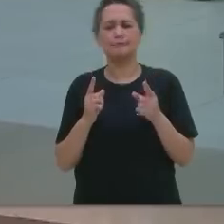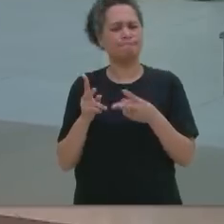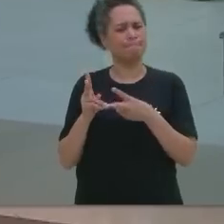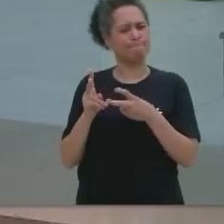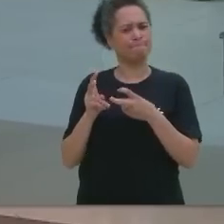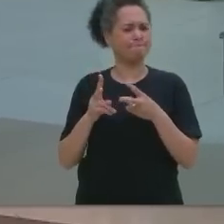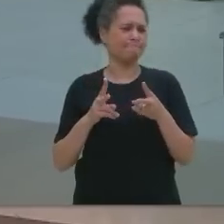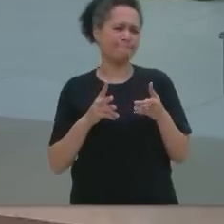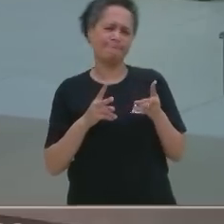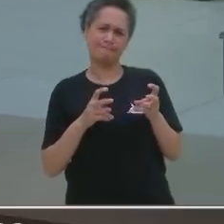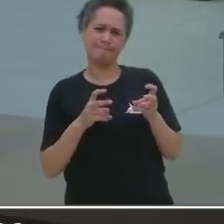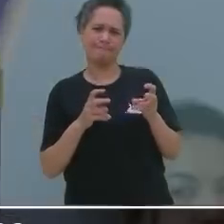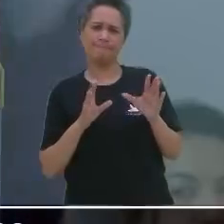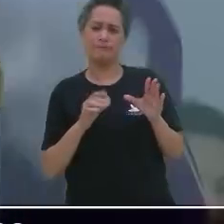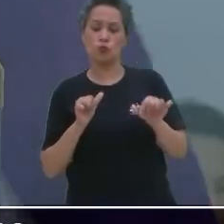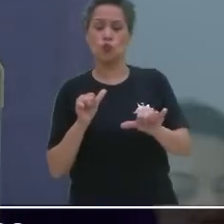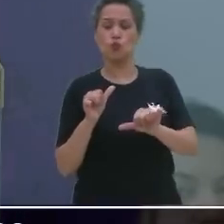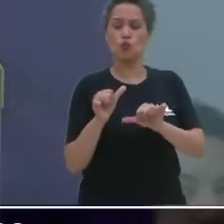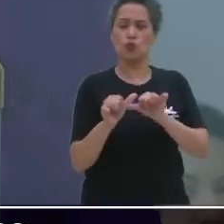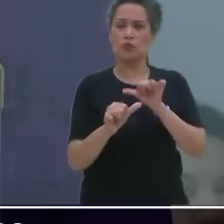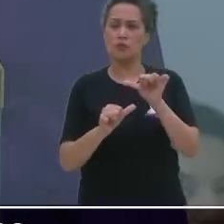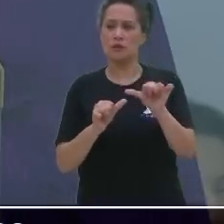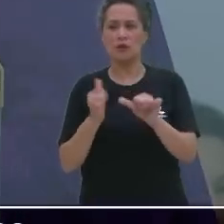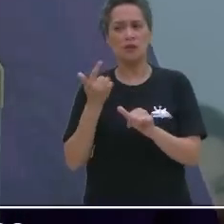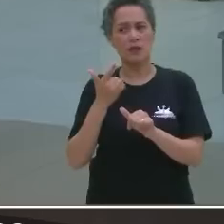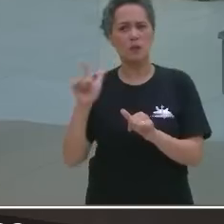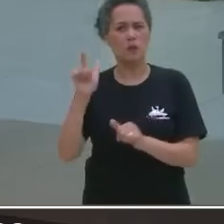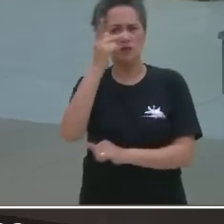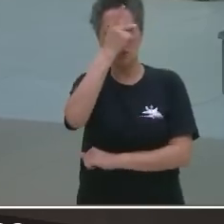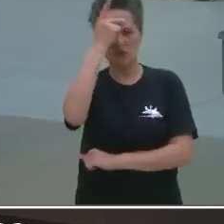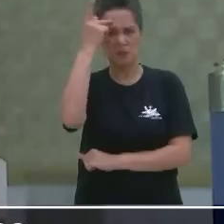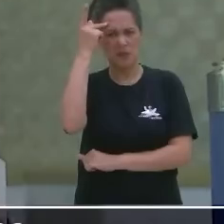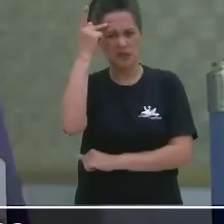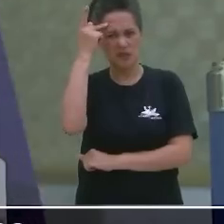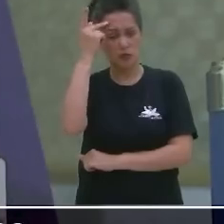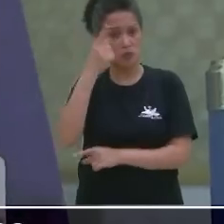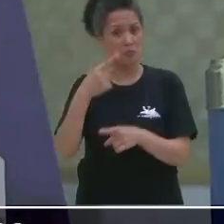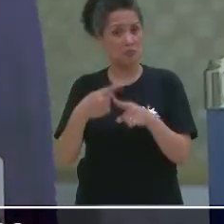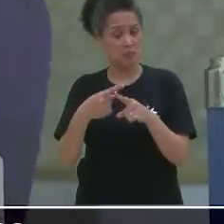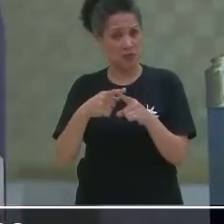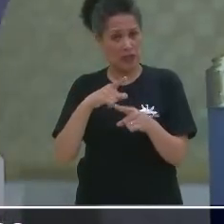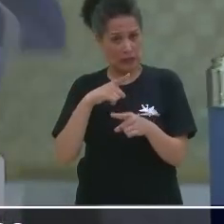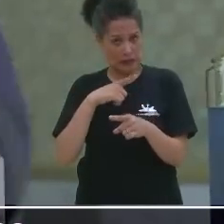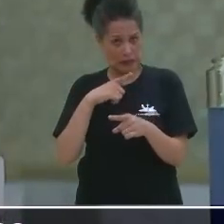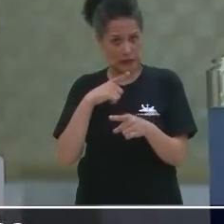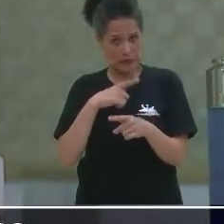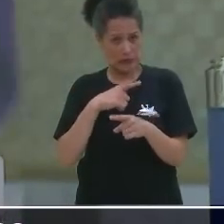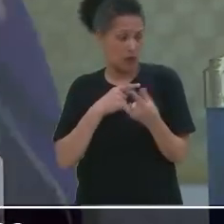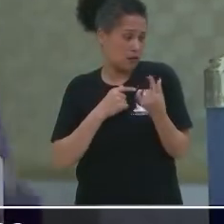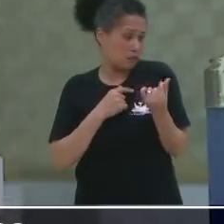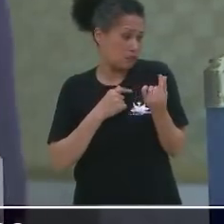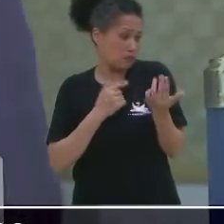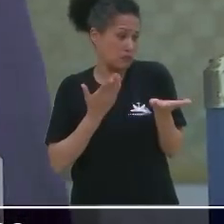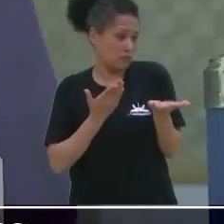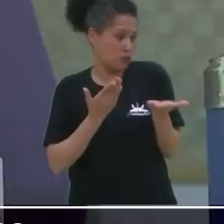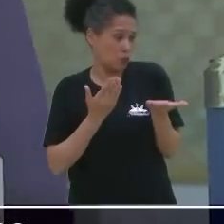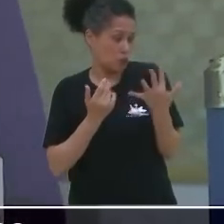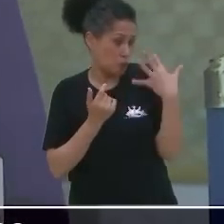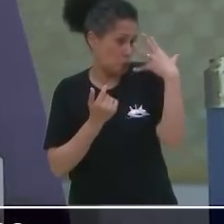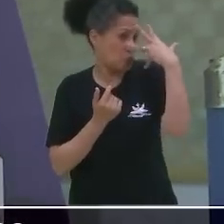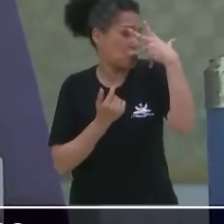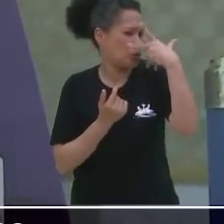os sinais, troca por uma outra pessoa, porque tem posses, porque talvez seja mais bonito, mais